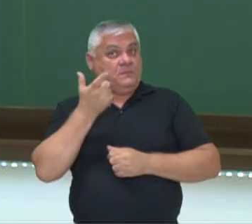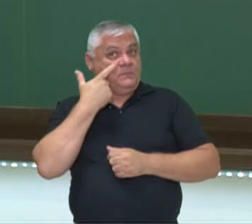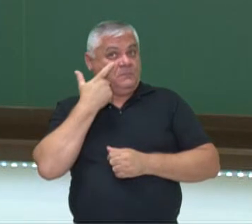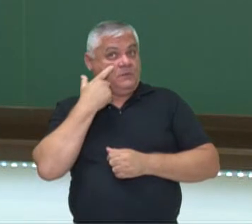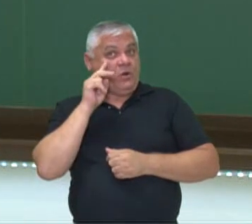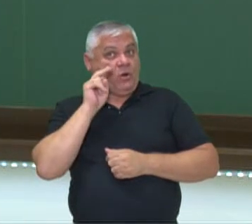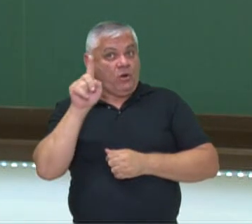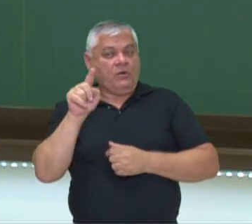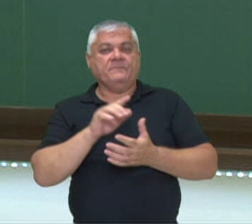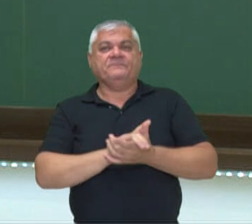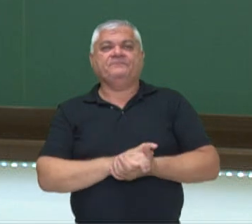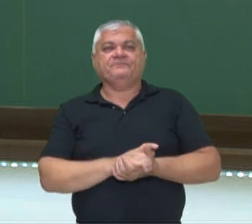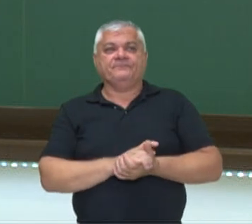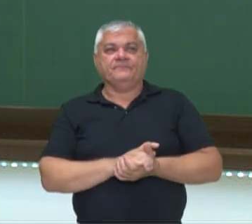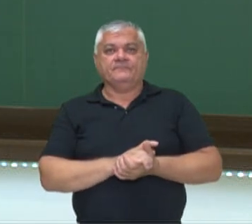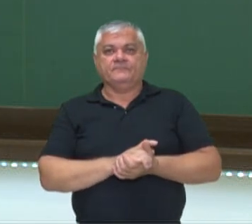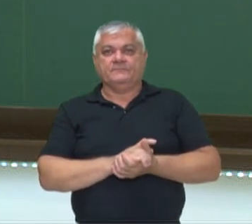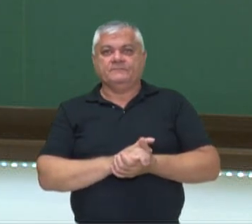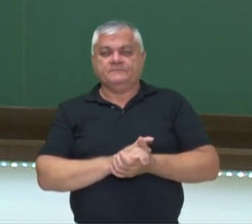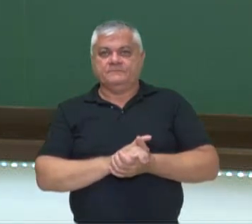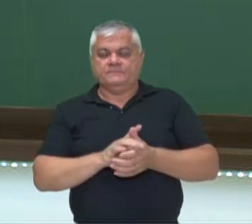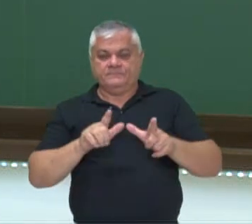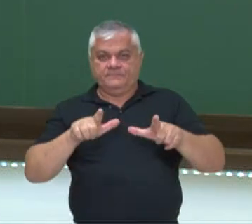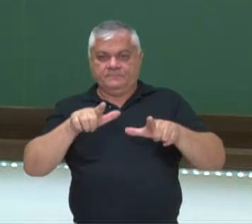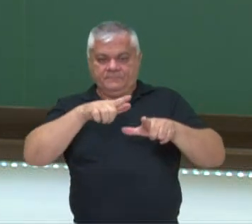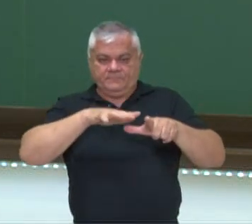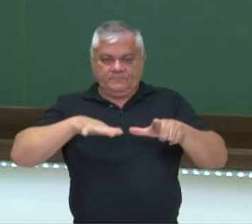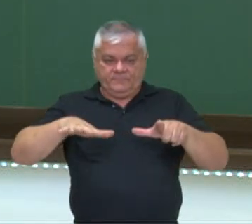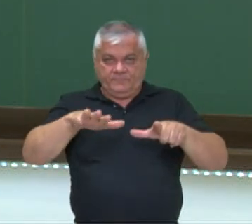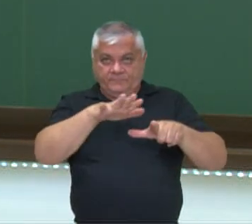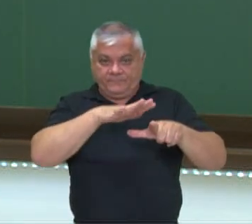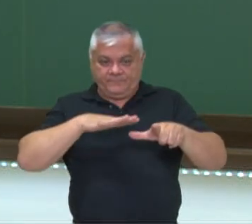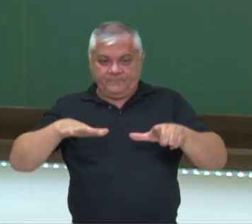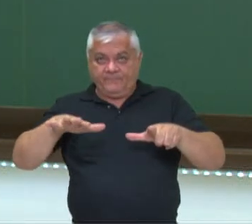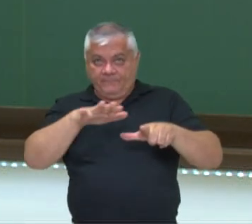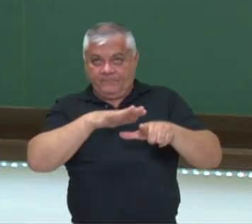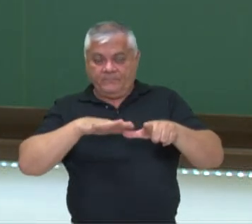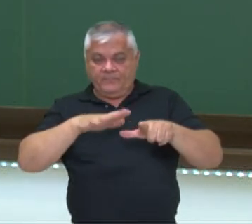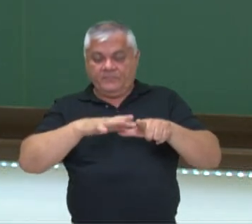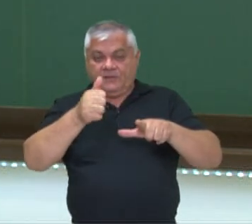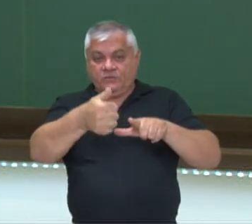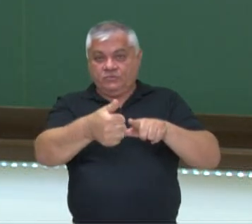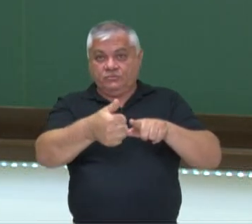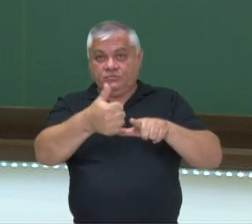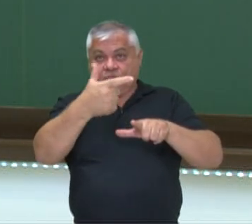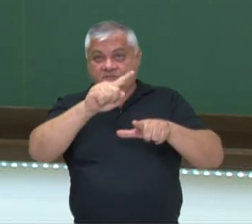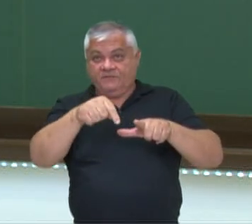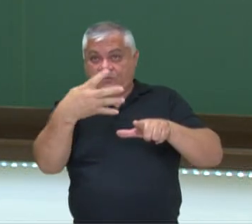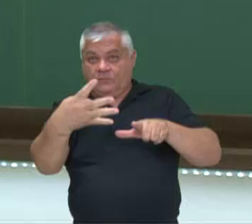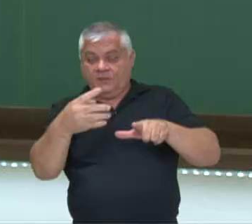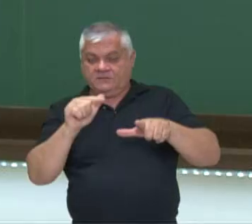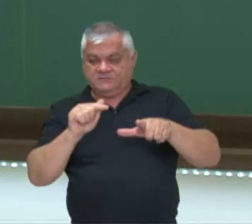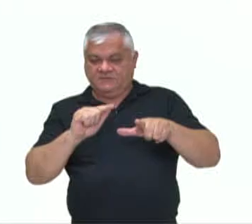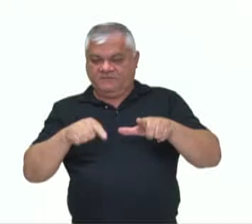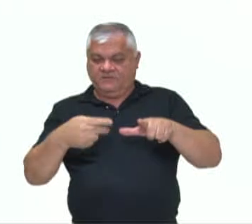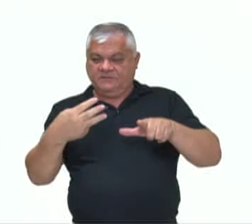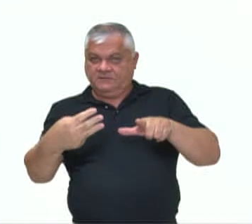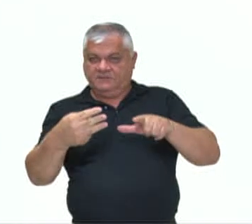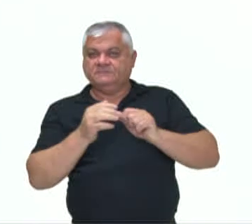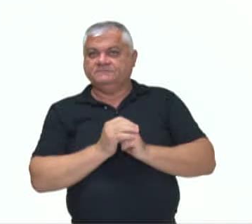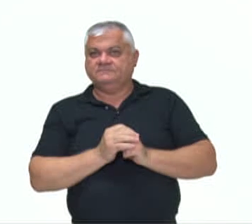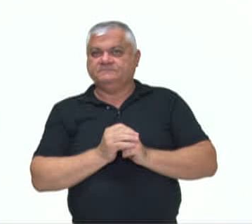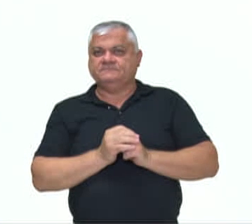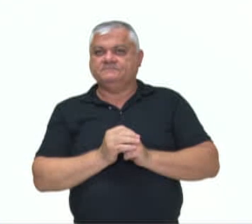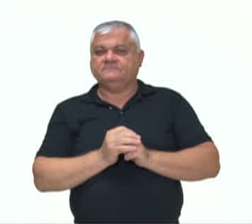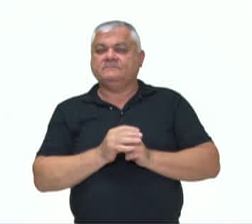olhada. A área de cada cartão é um retângulo de 12,4 por 7,3. Então, olha